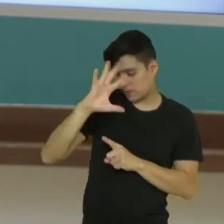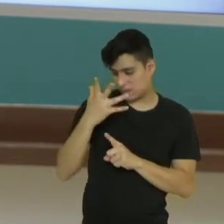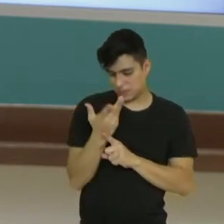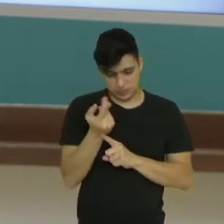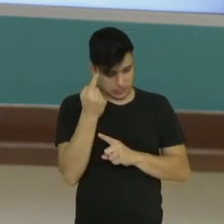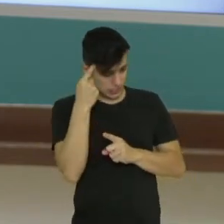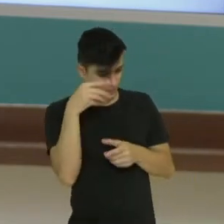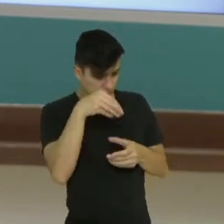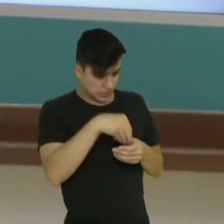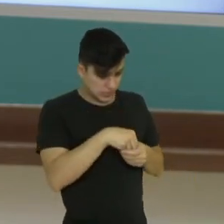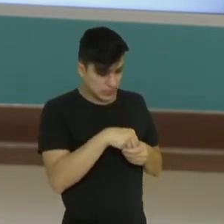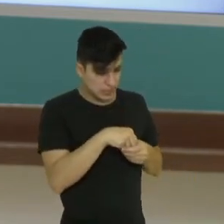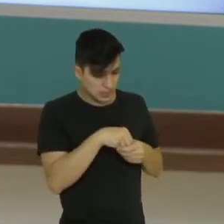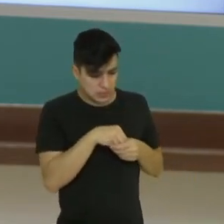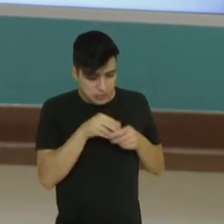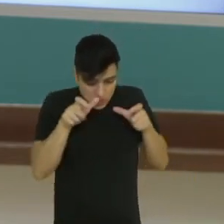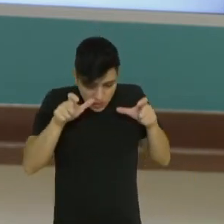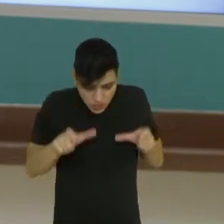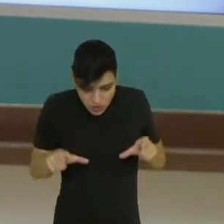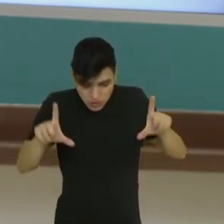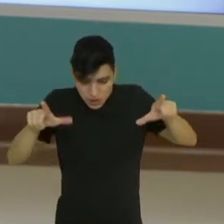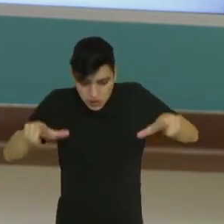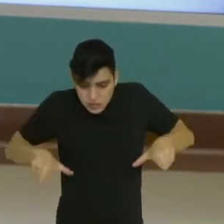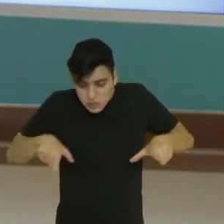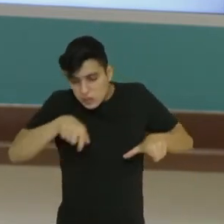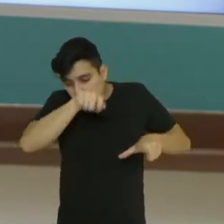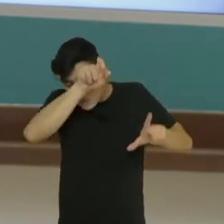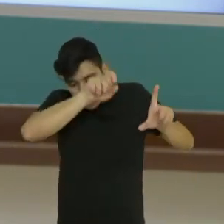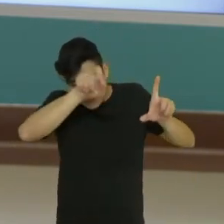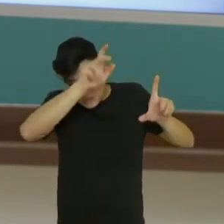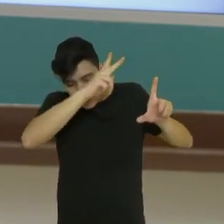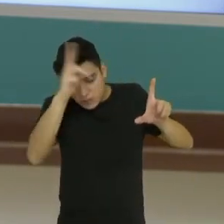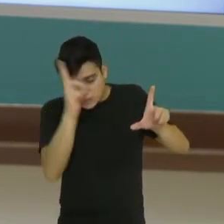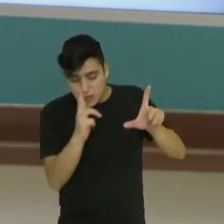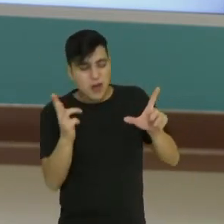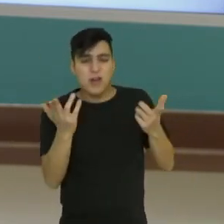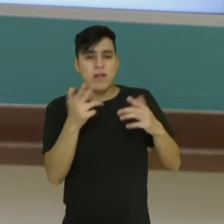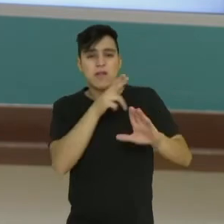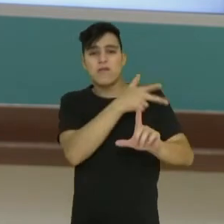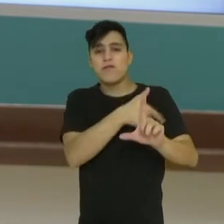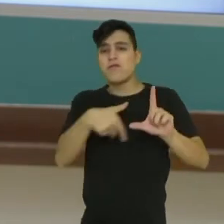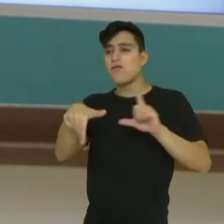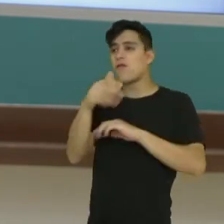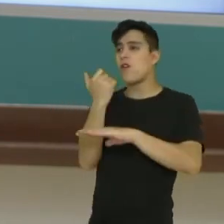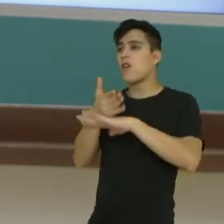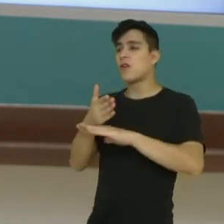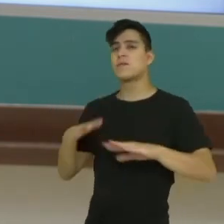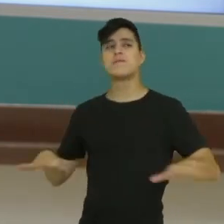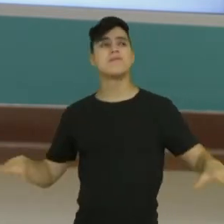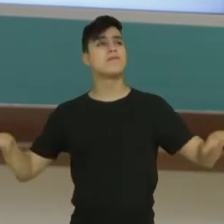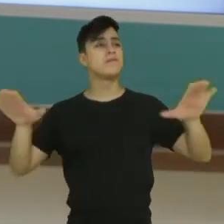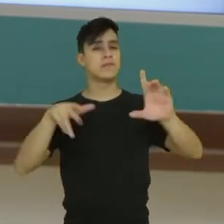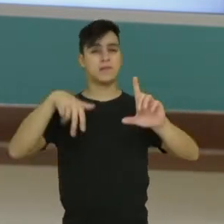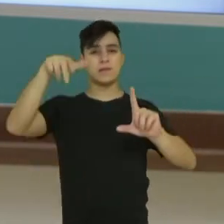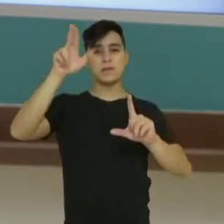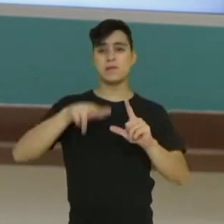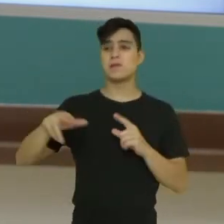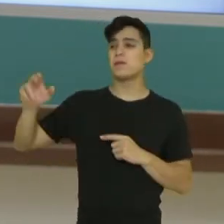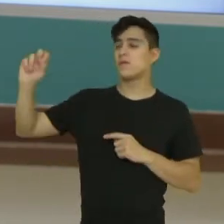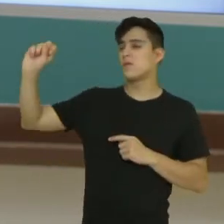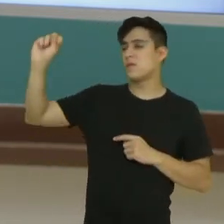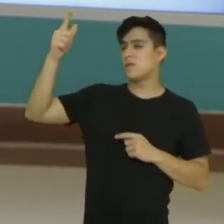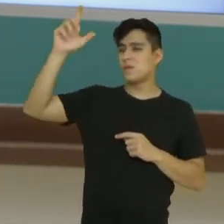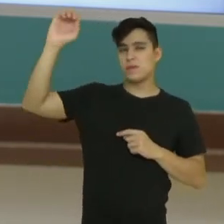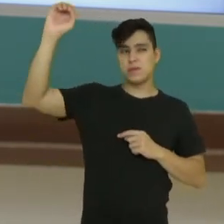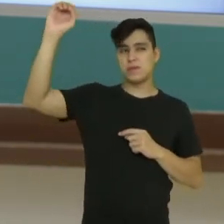no estúdio, eles começam a ir a céu aberto e começam a fazer uma pintura a céu aberto. E essa pintura a céu aberto significa o seguinte: o sol está nessa